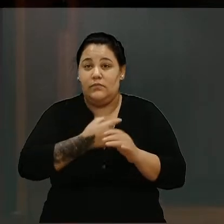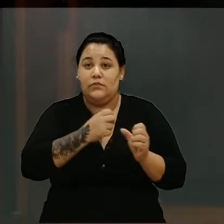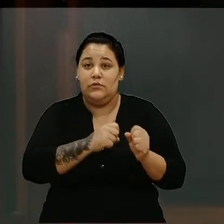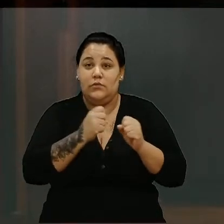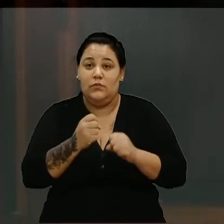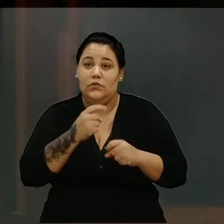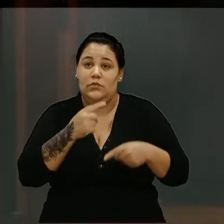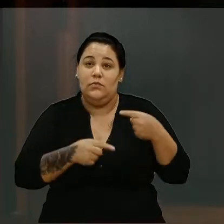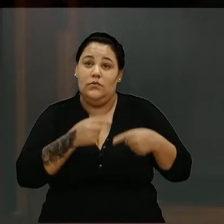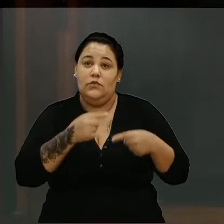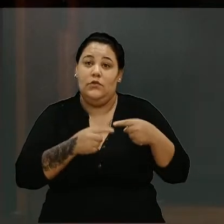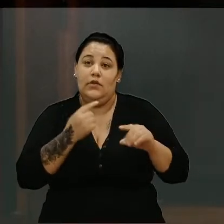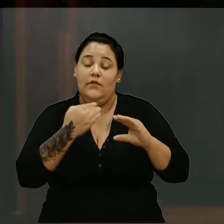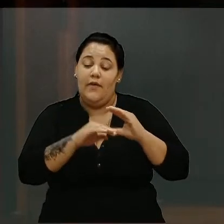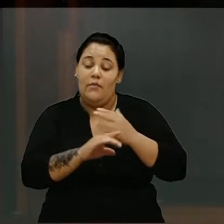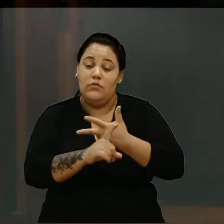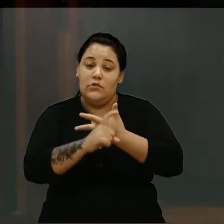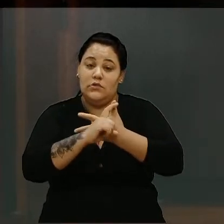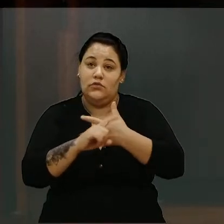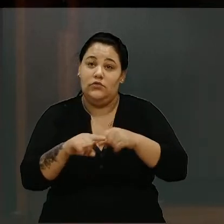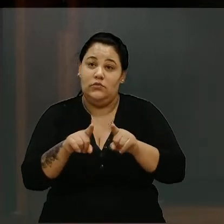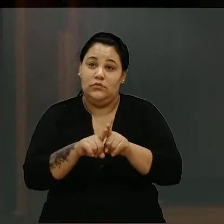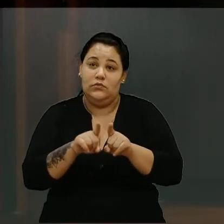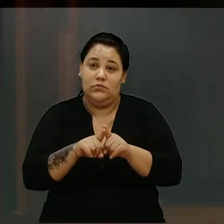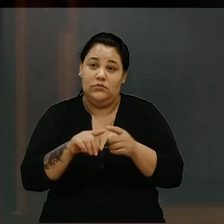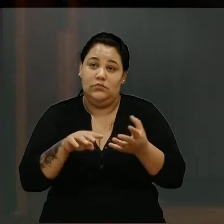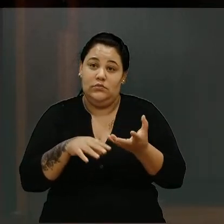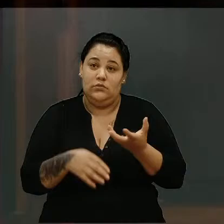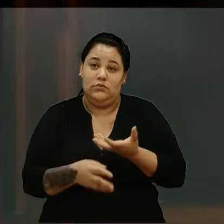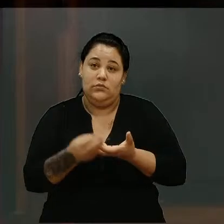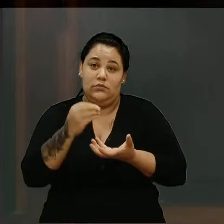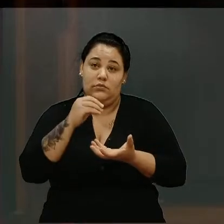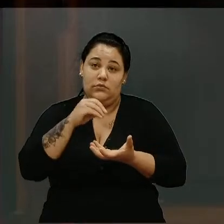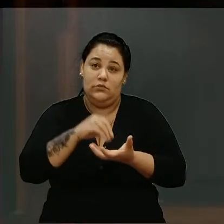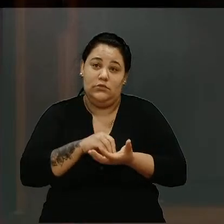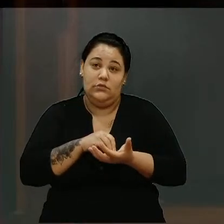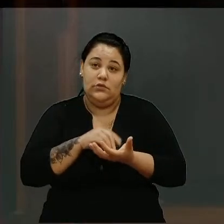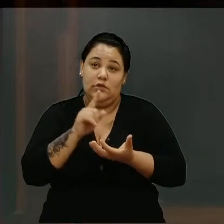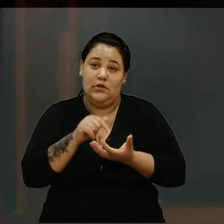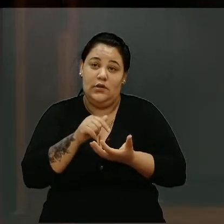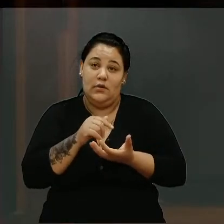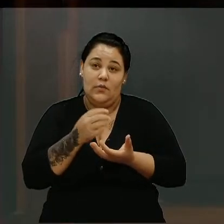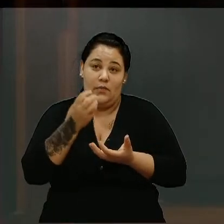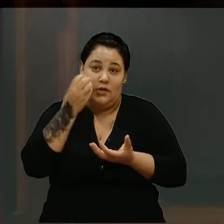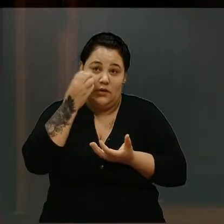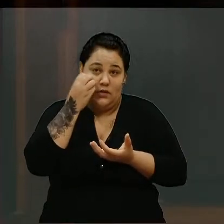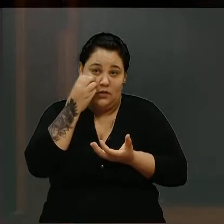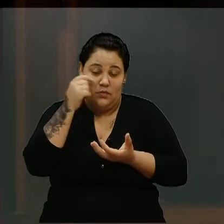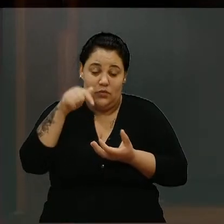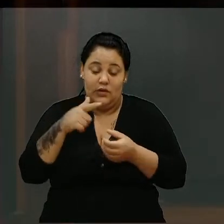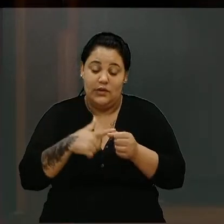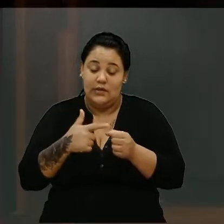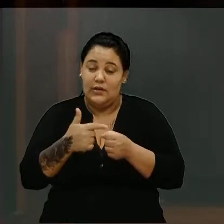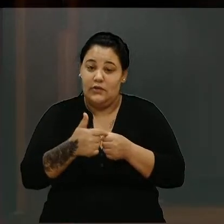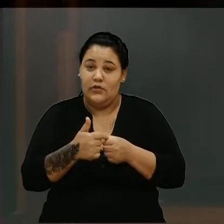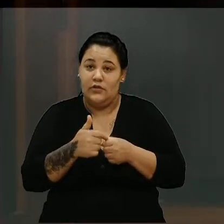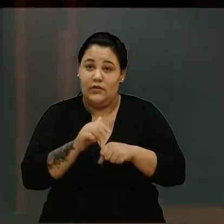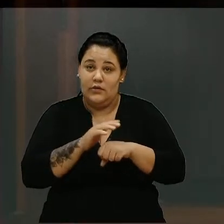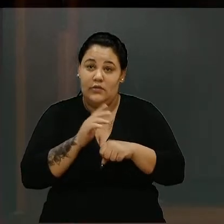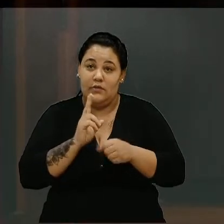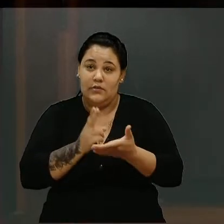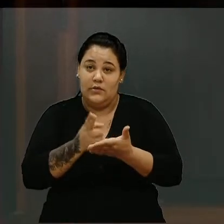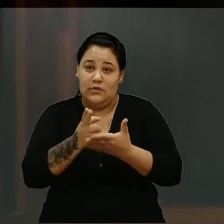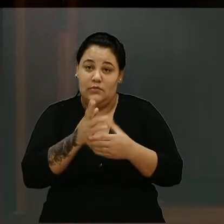também para o executivo. A Codeca é um patrimônio da nossa cidade. Eu sempre digo, quando dialogo com as pessoas, que tanto a Codeca